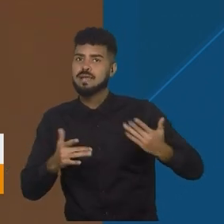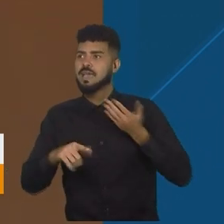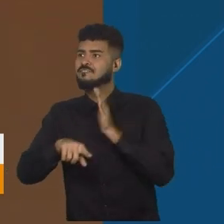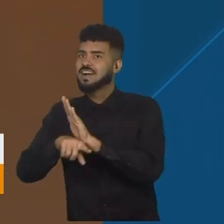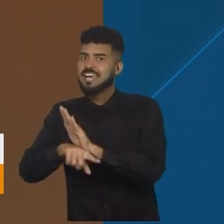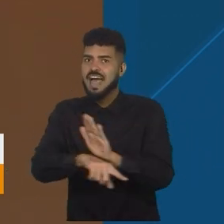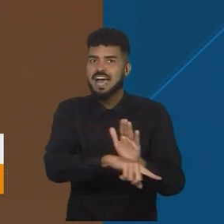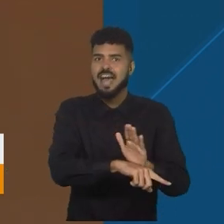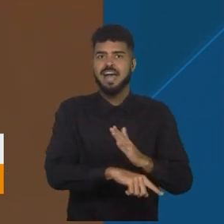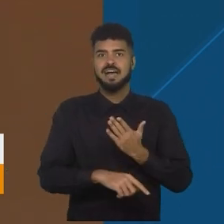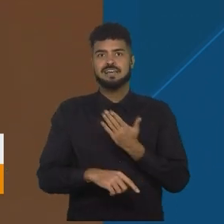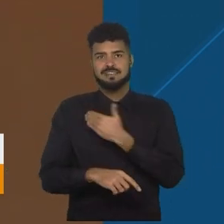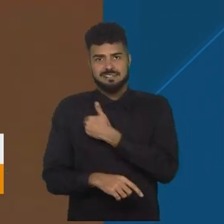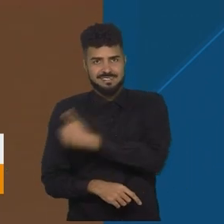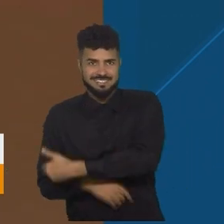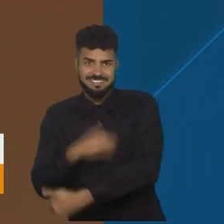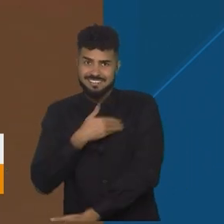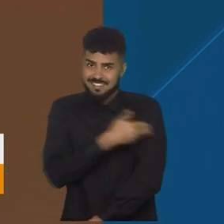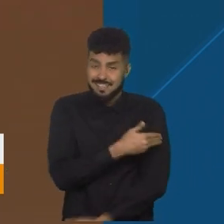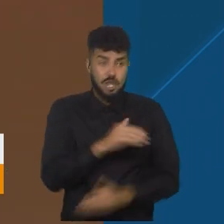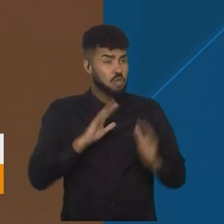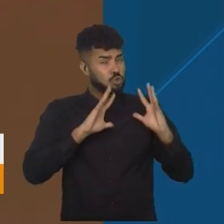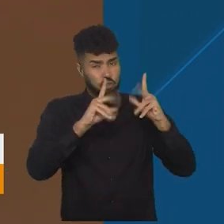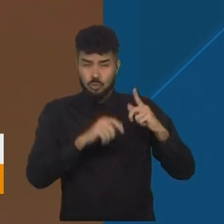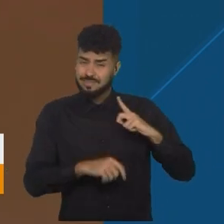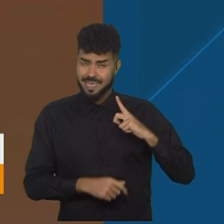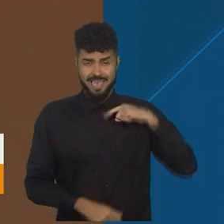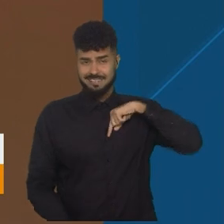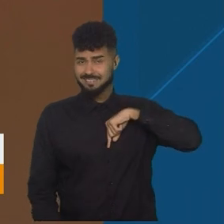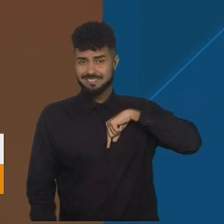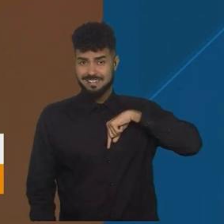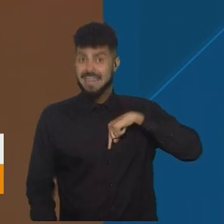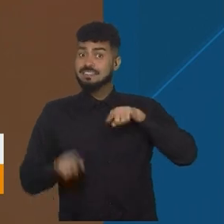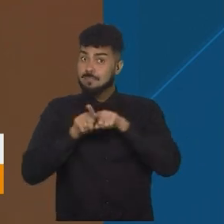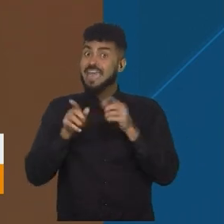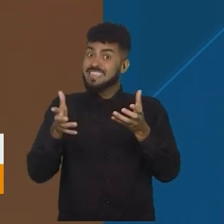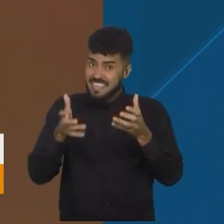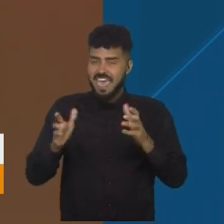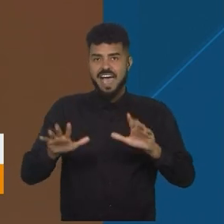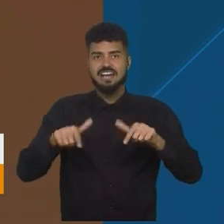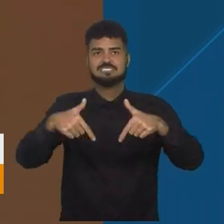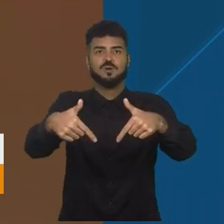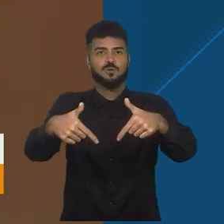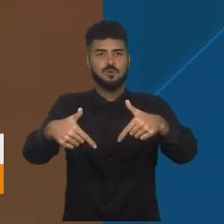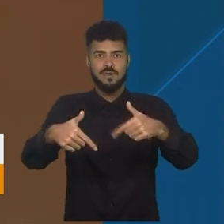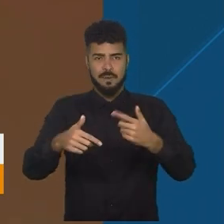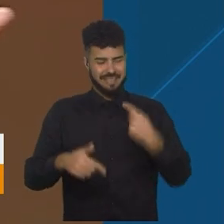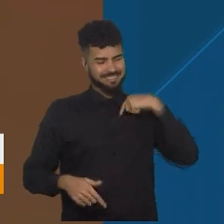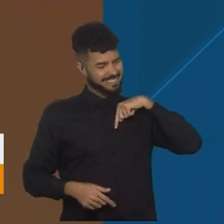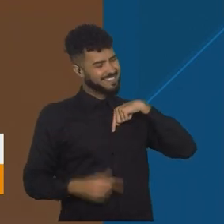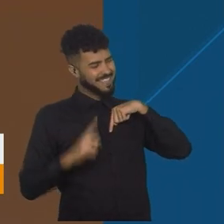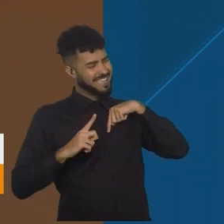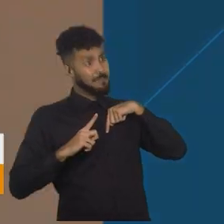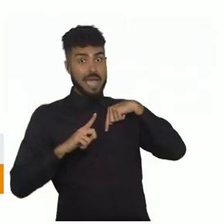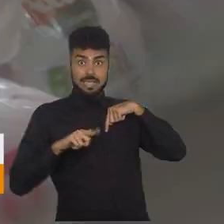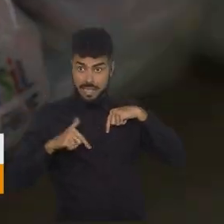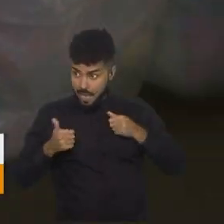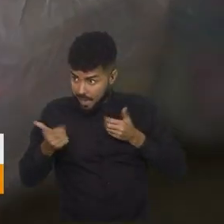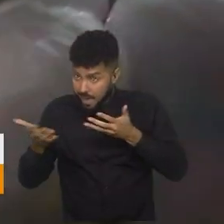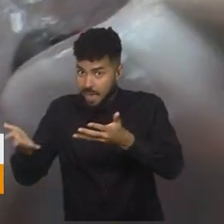fraternidade, como algo que todo mundo tem e quer ter. Porque não é só que tem, é que quer ter, quer exercitar.